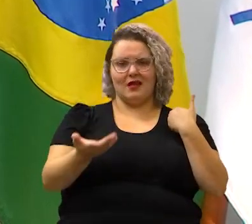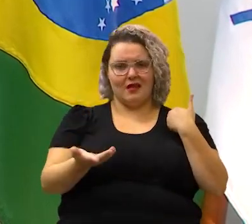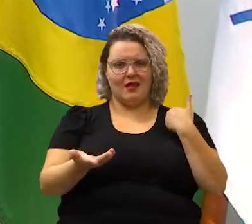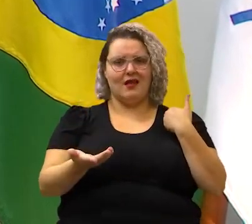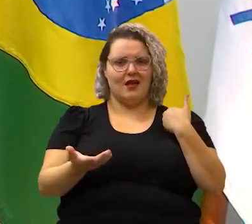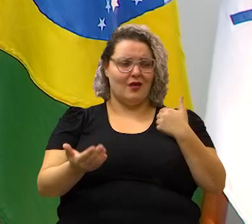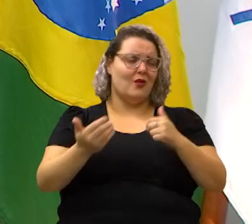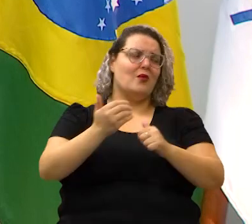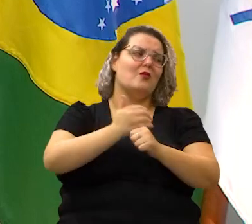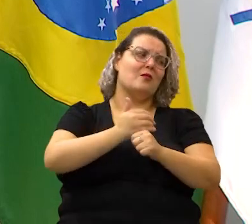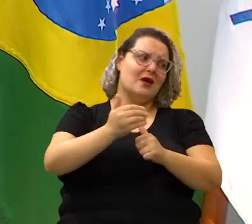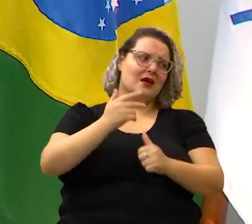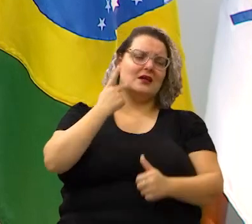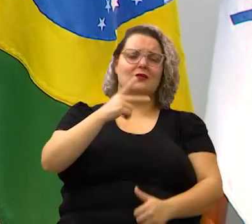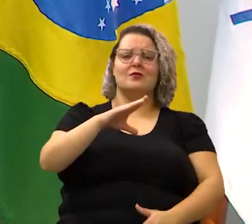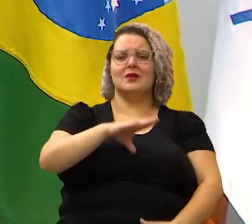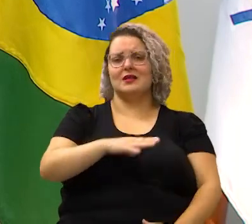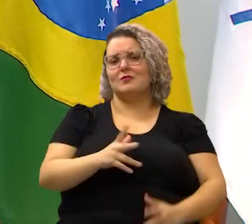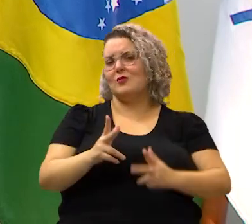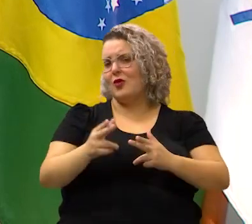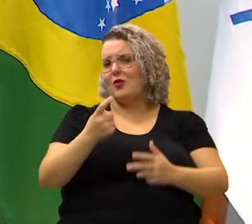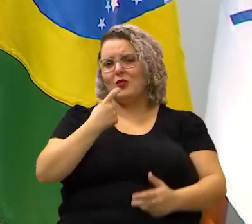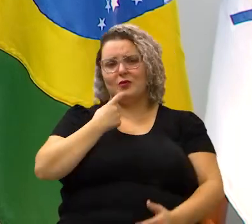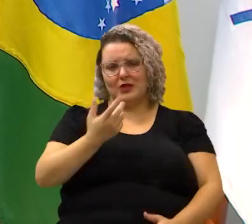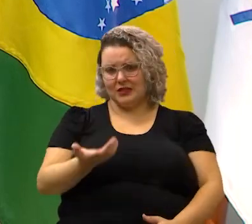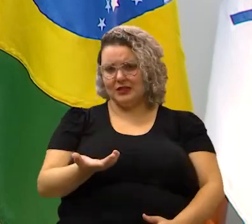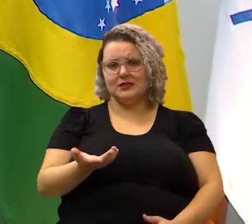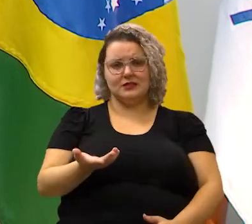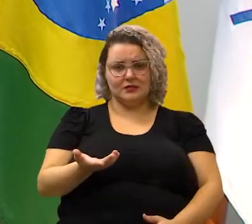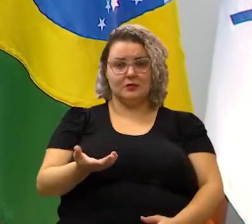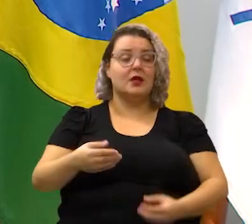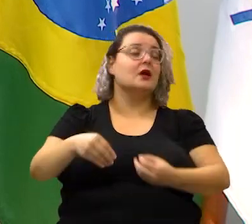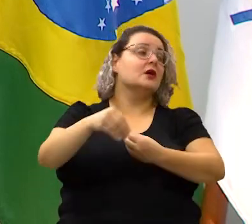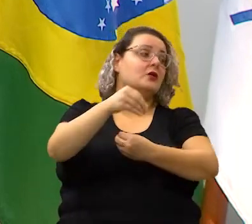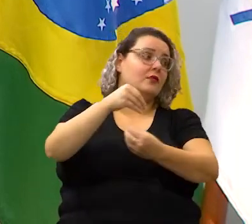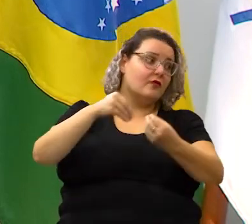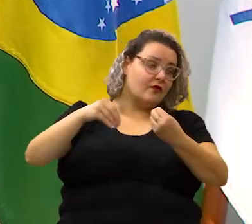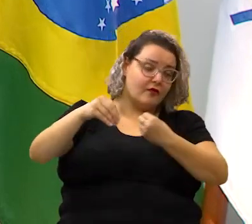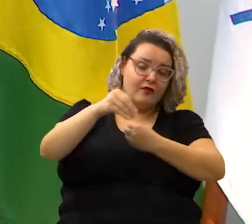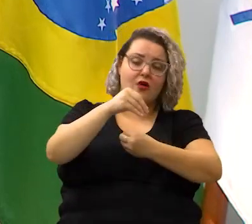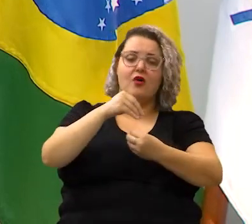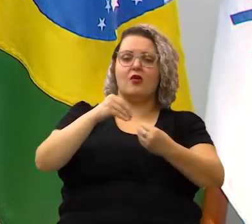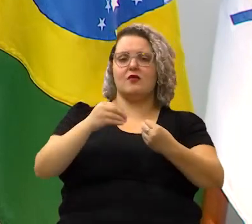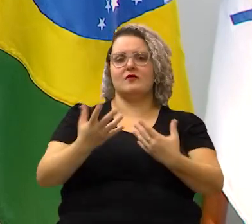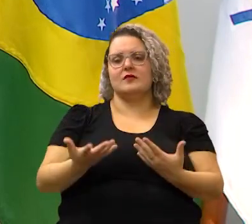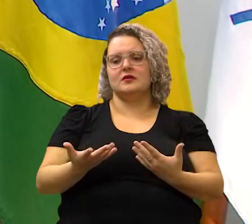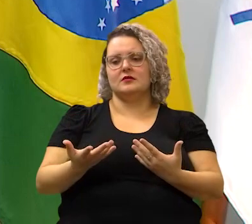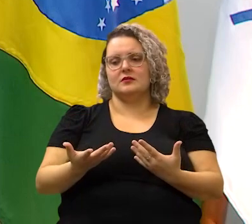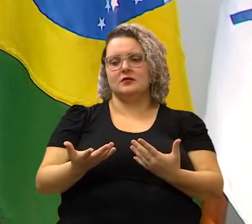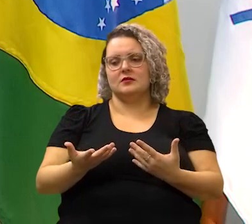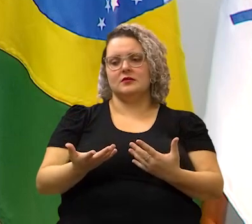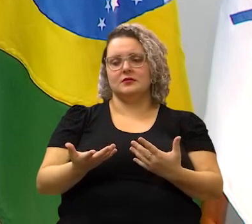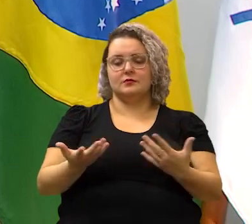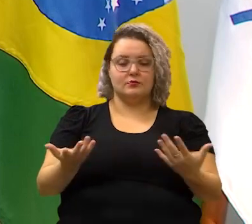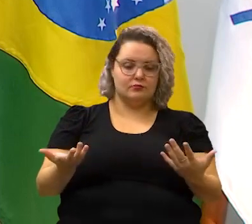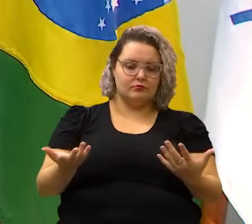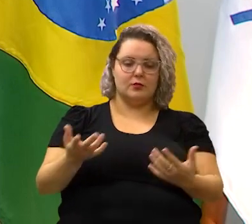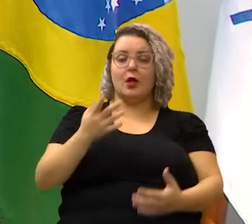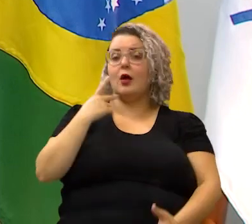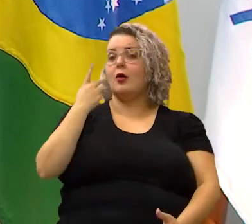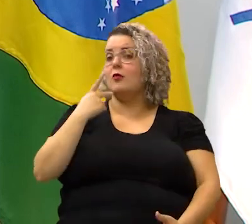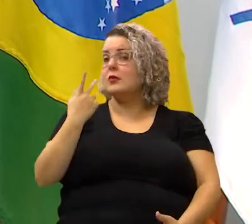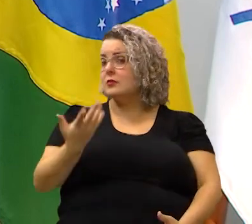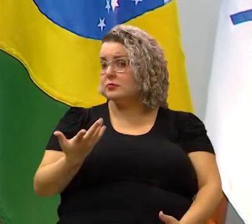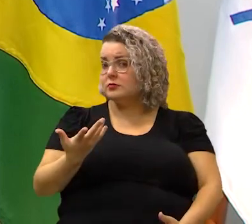que é exercer um mandato de vereador numa cidade de Campinas envolve assim